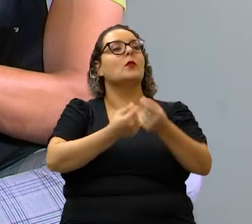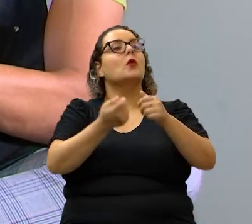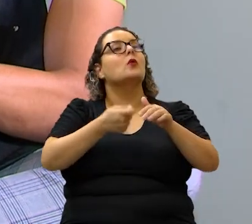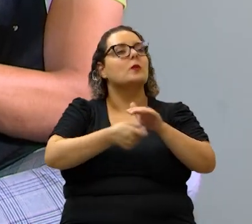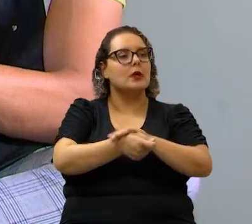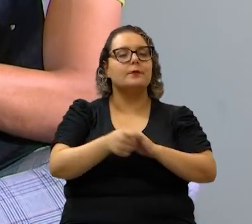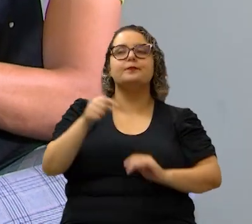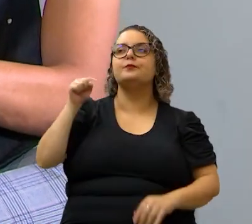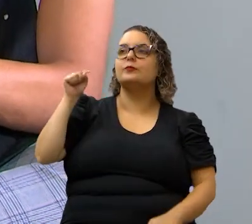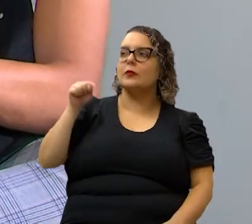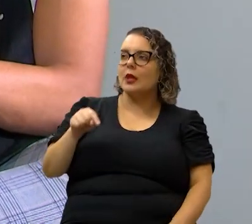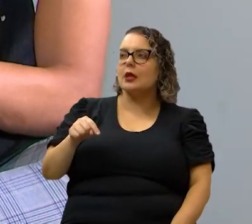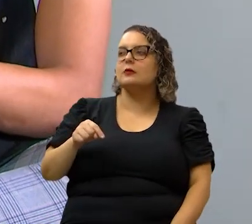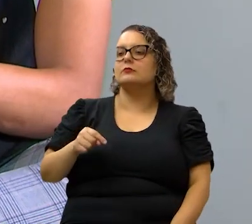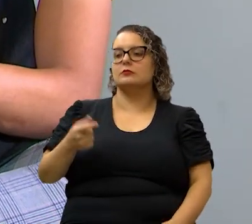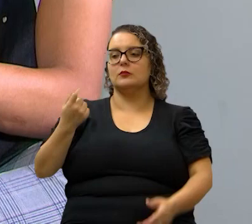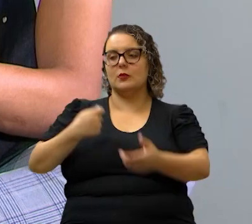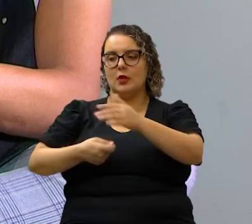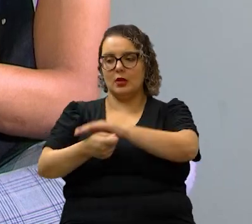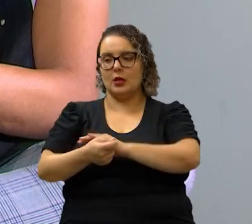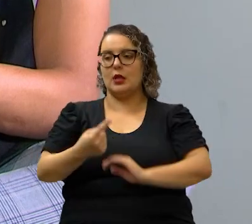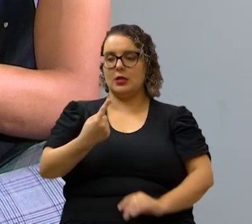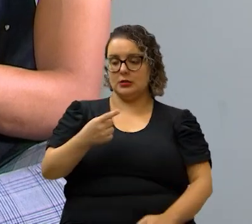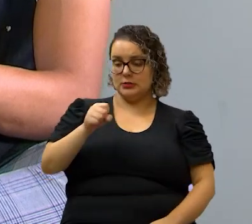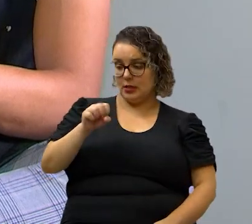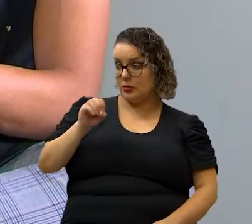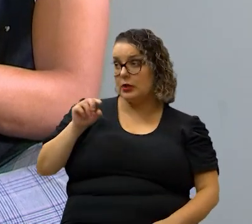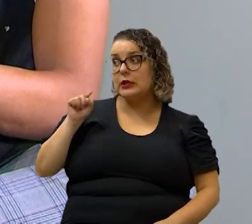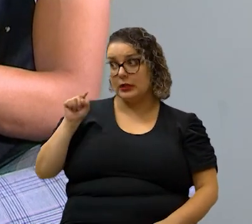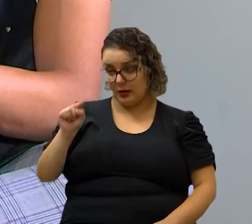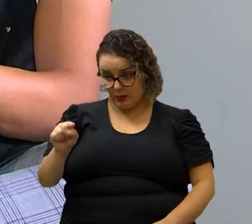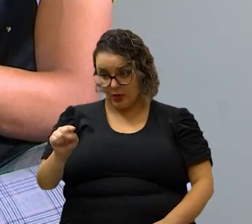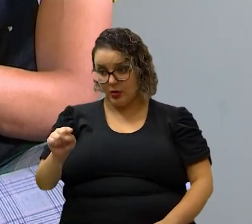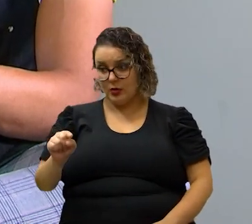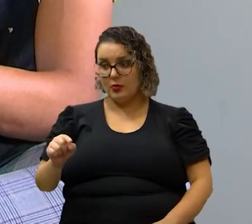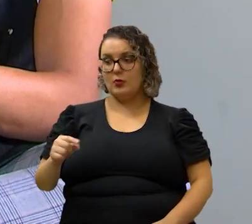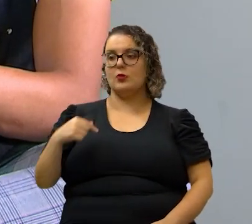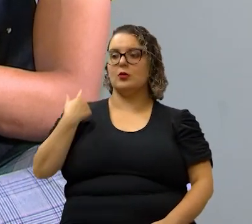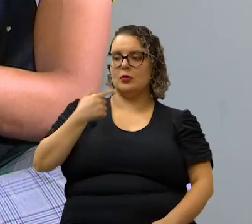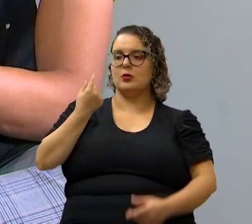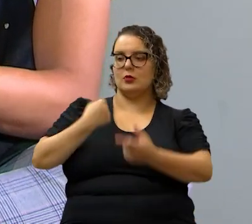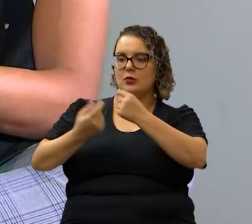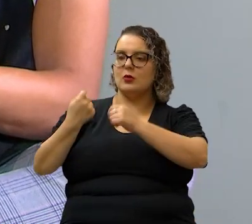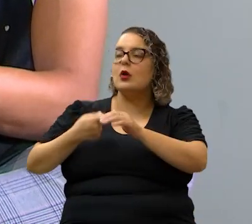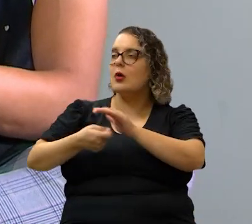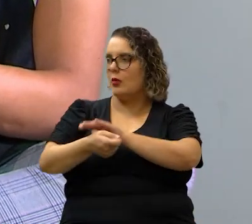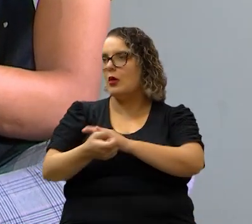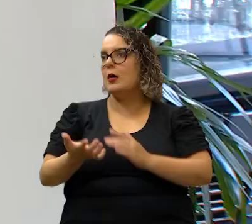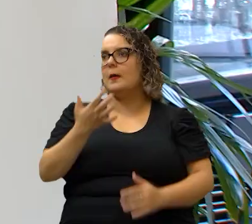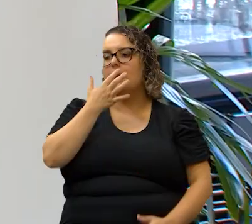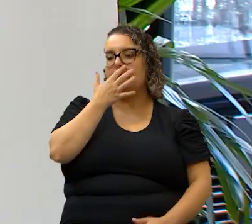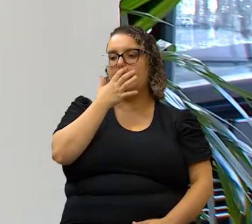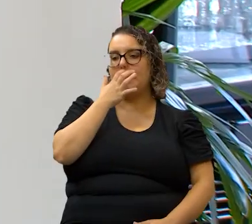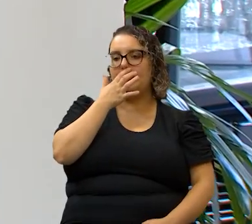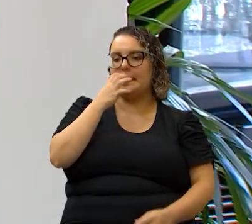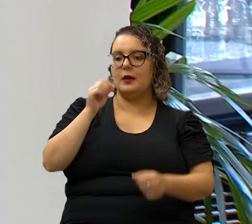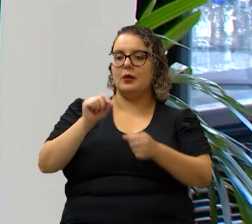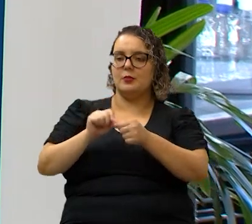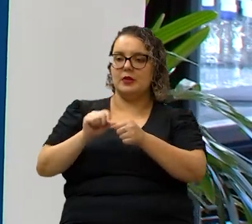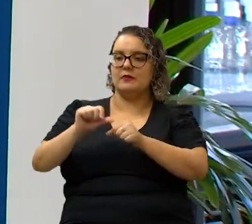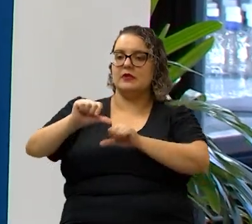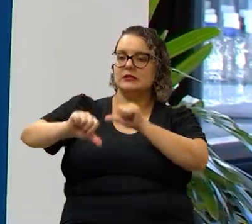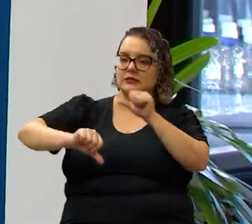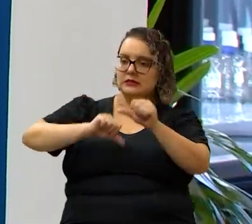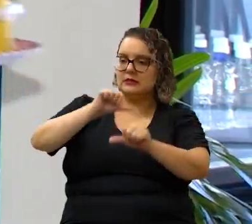nesse seu negócio? Esse negócio ele teve um investimento médio de 180 mil, né, foi o que nós aportamos, o que eu aportei, na verdade, para fazer